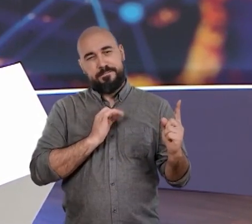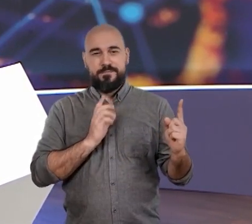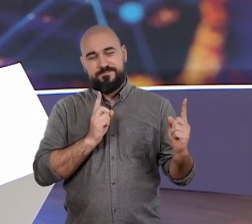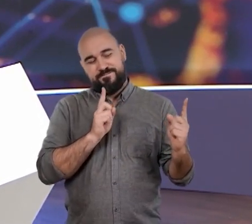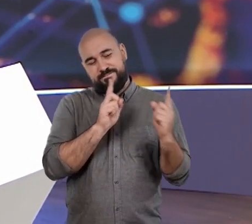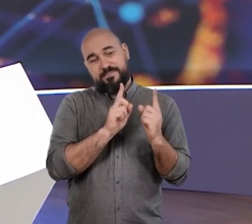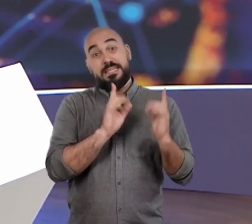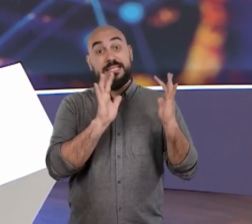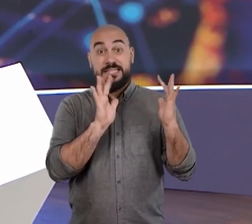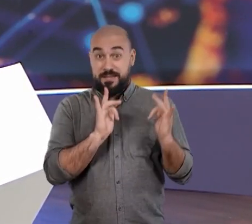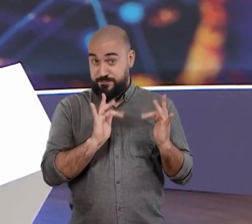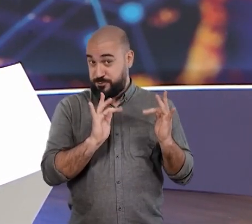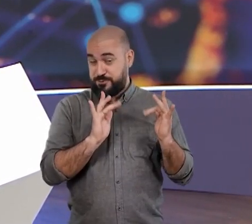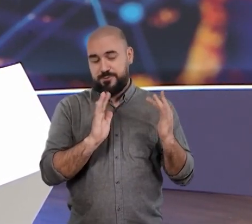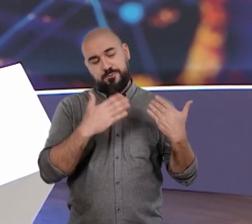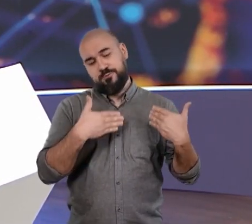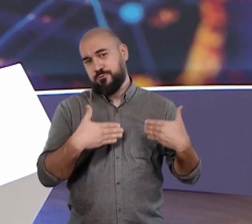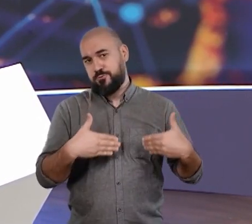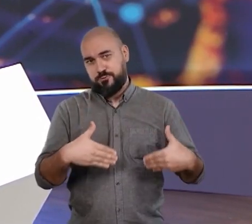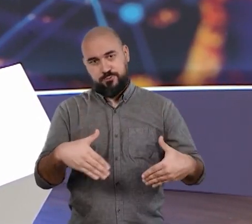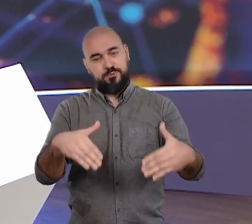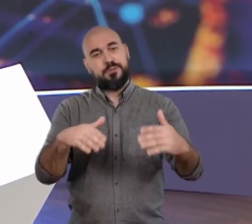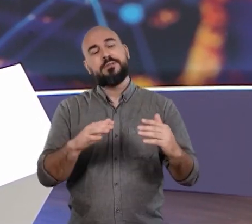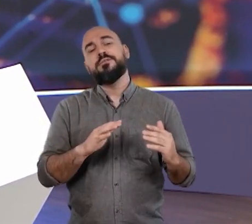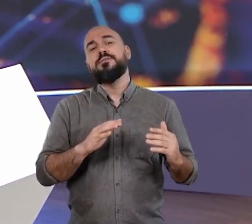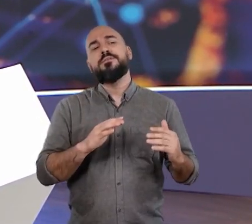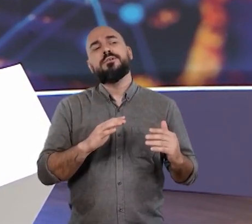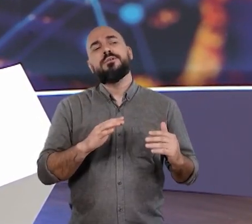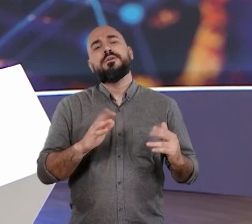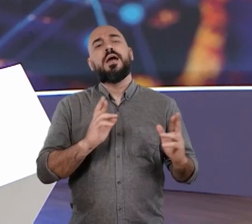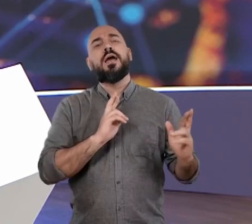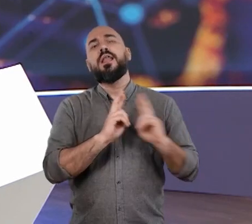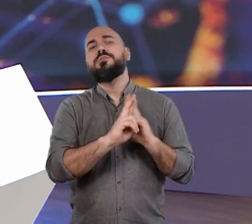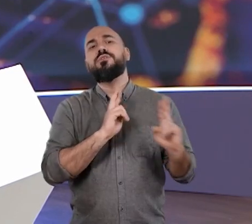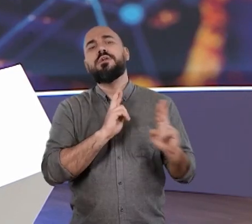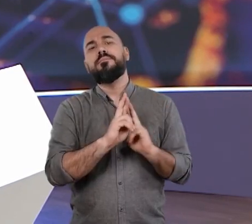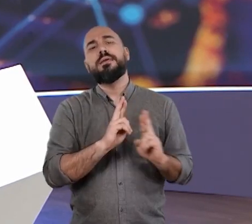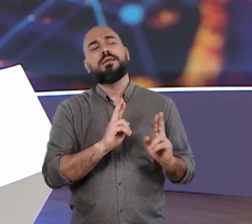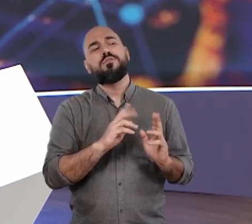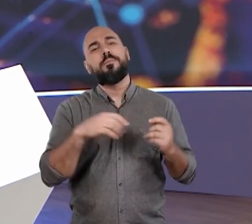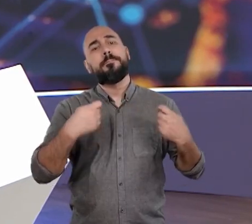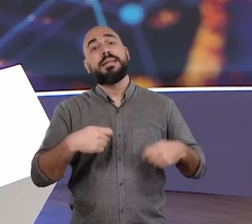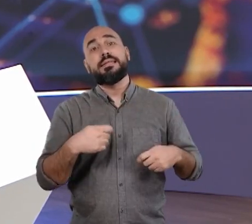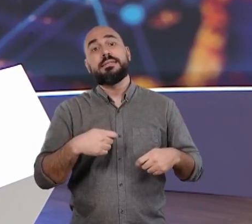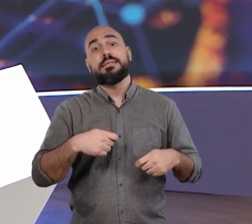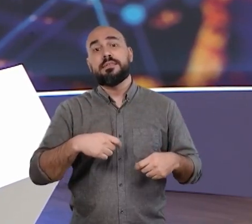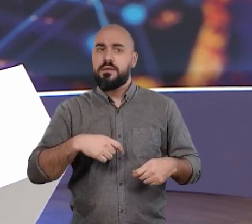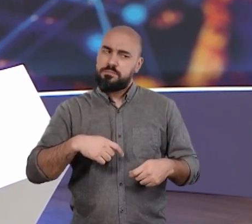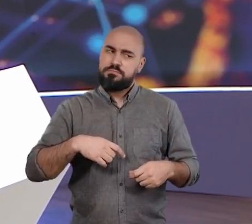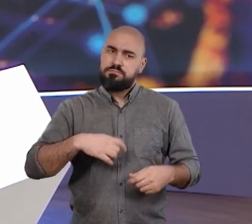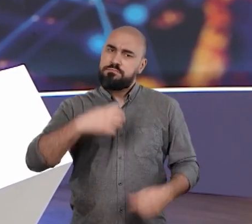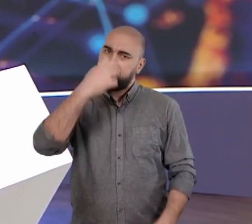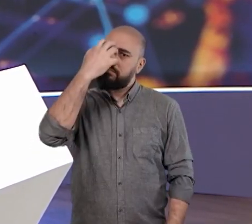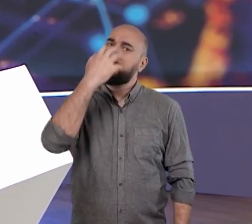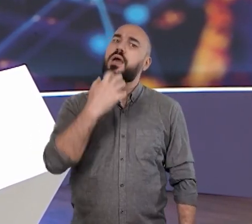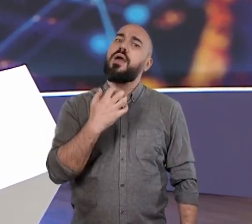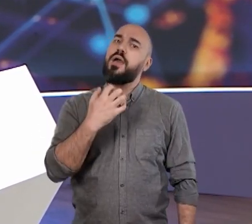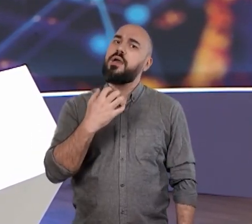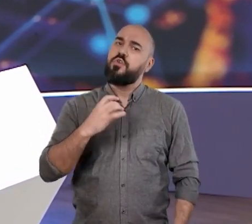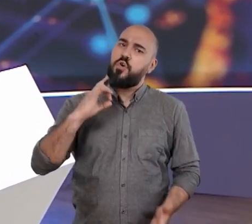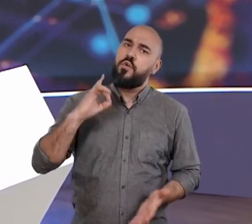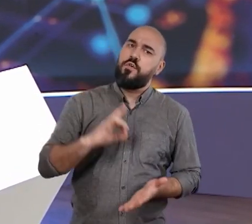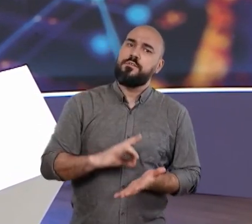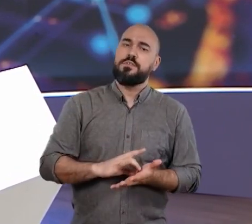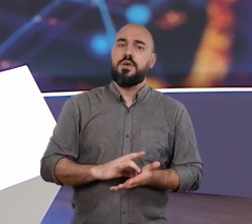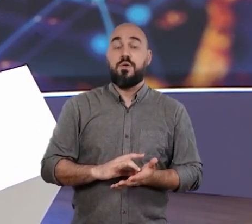namoro, era necessário fazer com que o nosso relacionamento se transformasse em algo mais sério. E aí